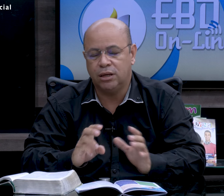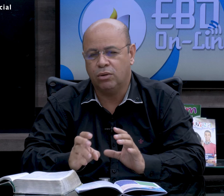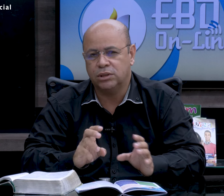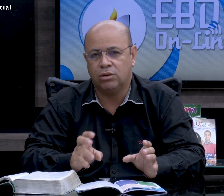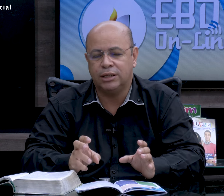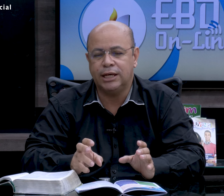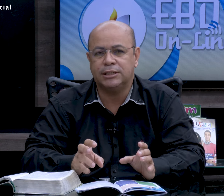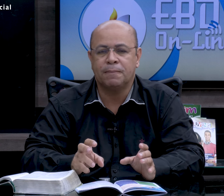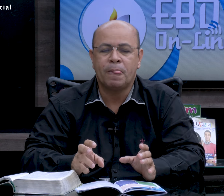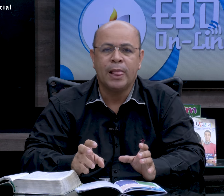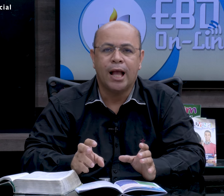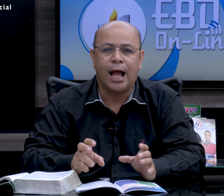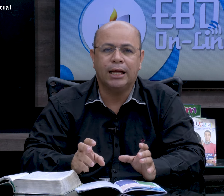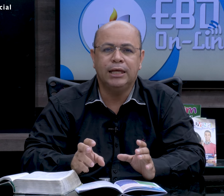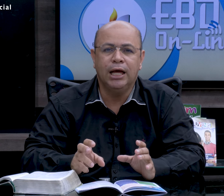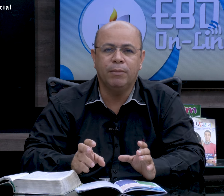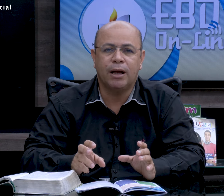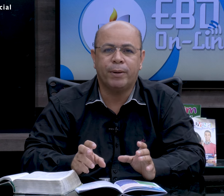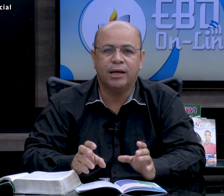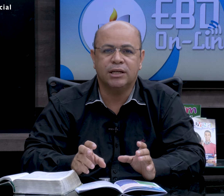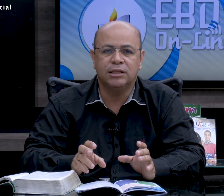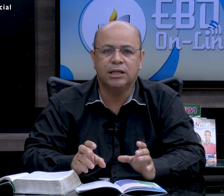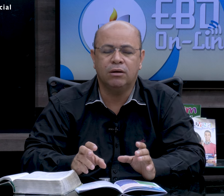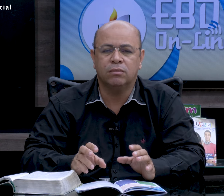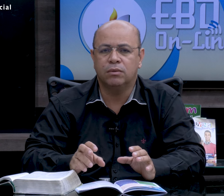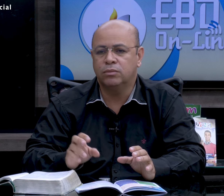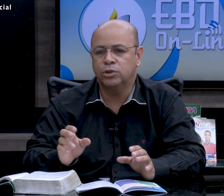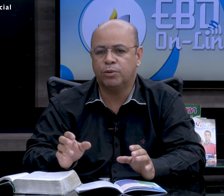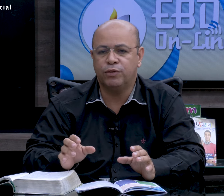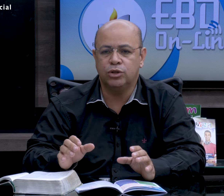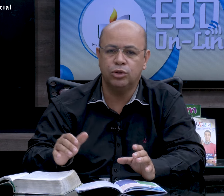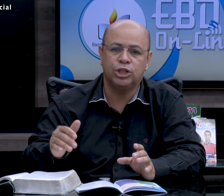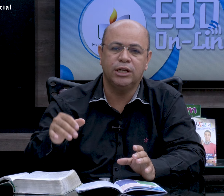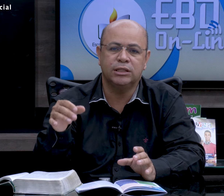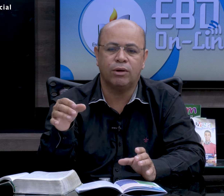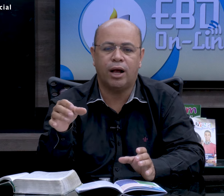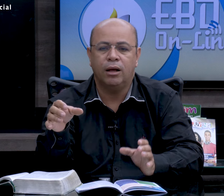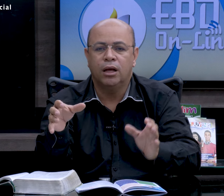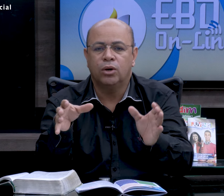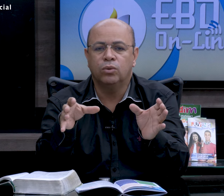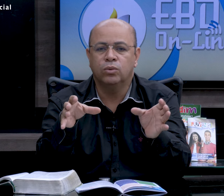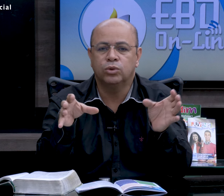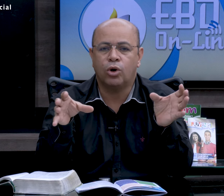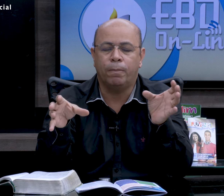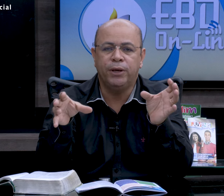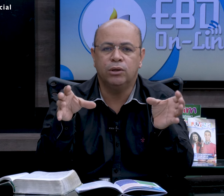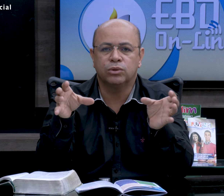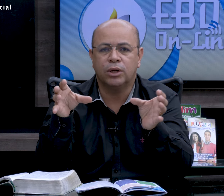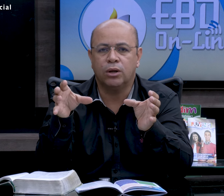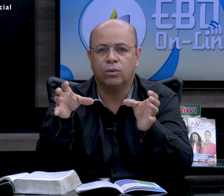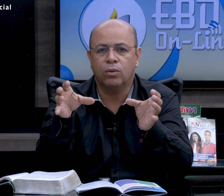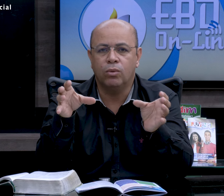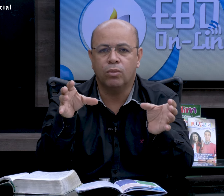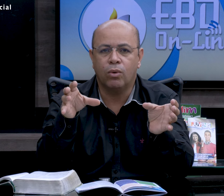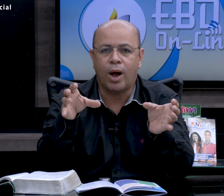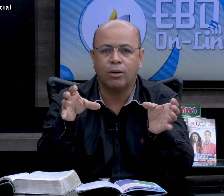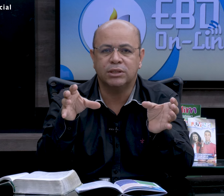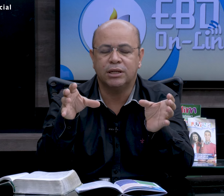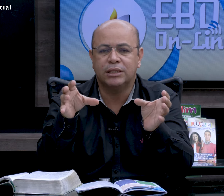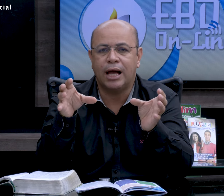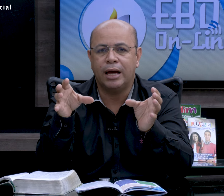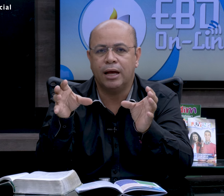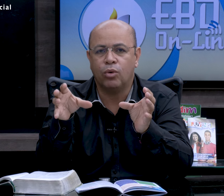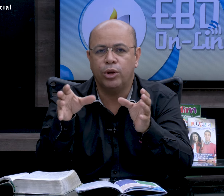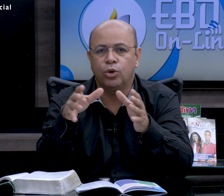trabalhamos aí com os adolescentes a dinâmica para essa lição muitos professores utilizam lá uns copinhos né com com